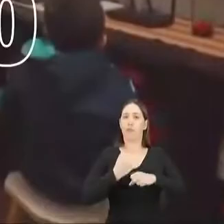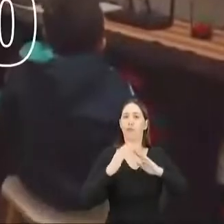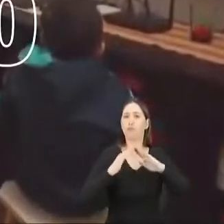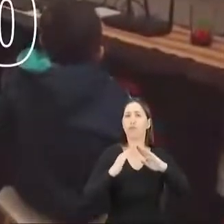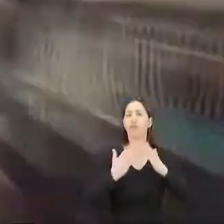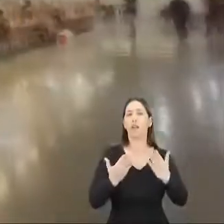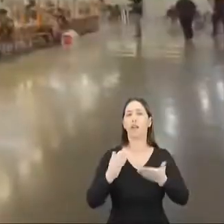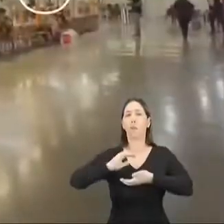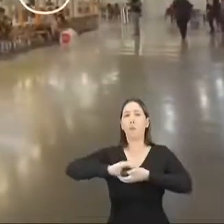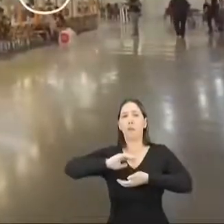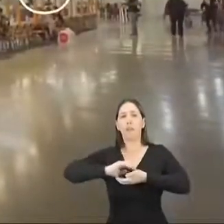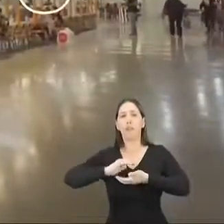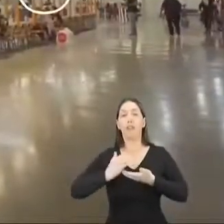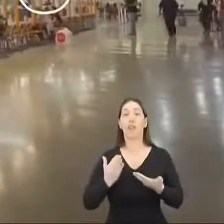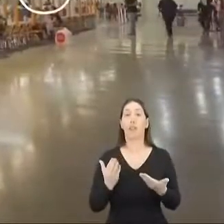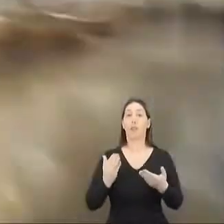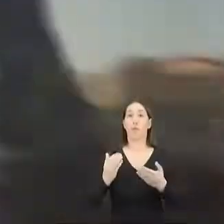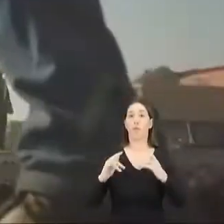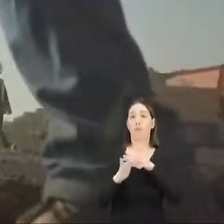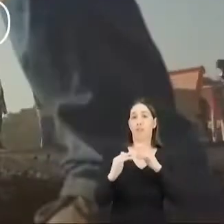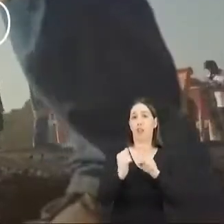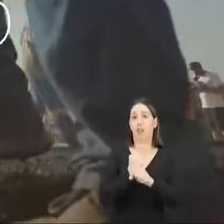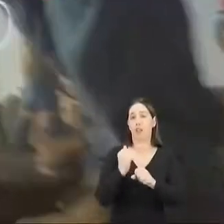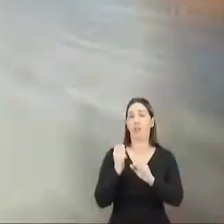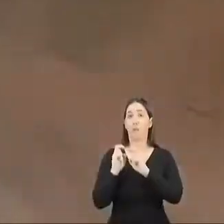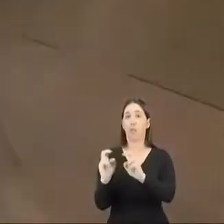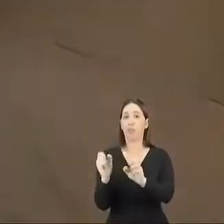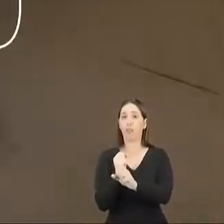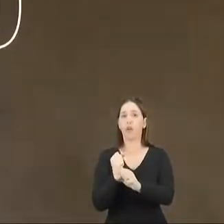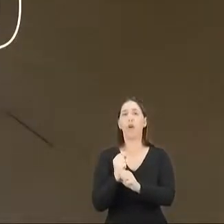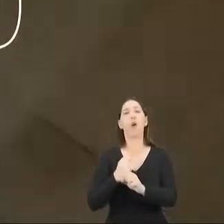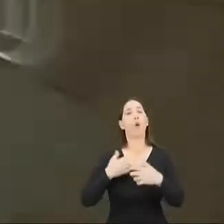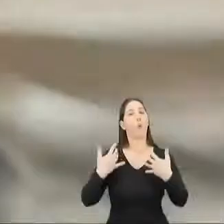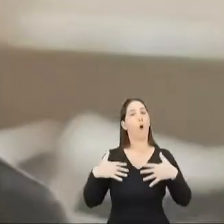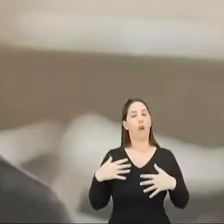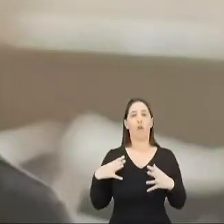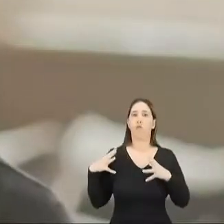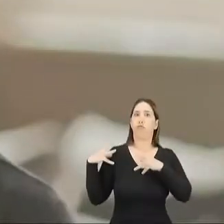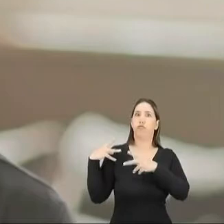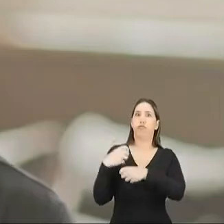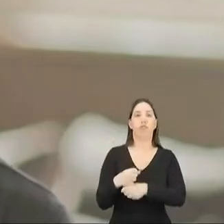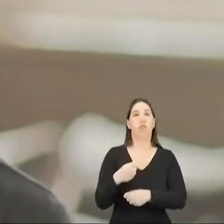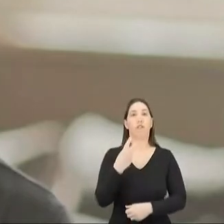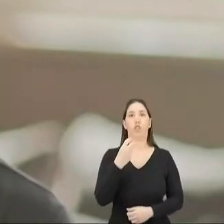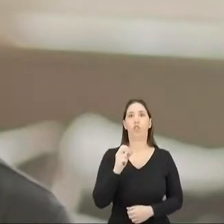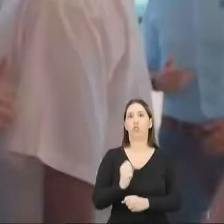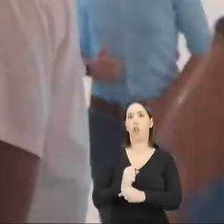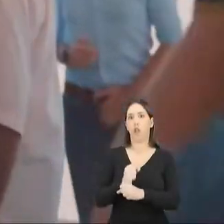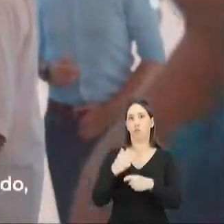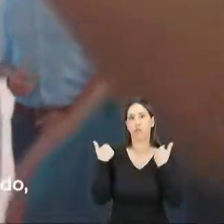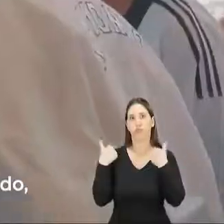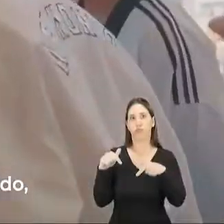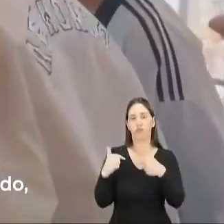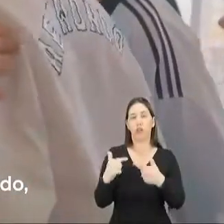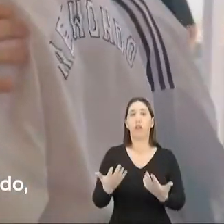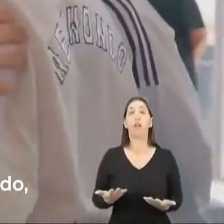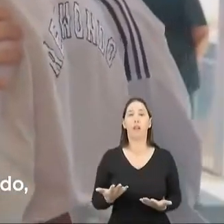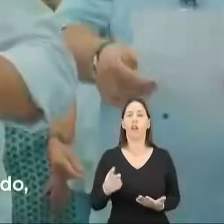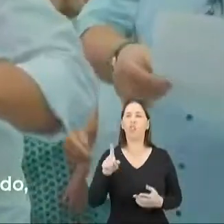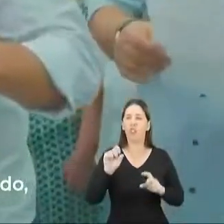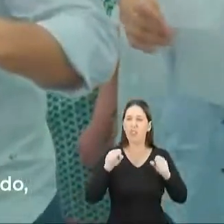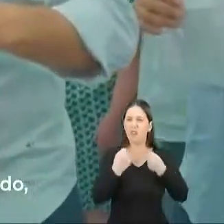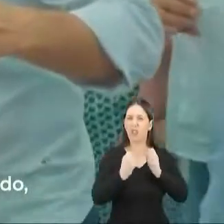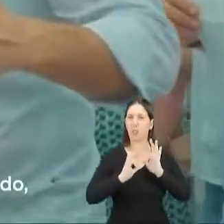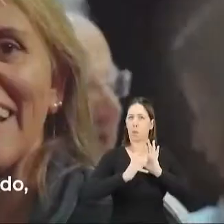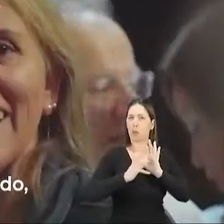obras de habitação, o Poupa Tempo, as obras de estrada, as obras de metrô. Pessoal, tem muita coisa nesses 20 anos. Um cara que não tá